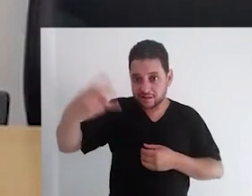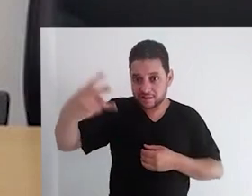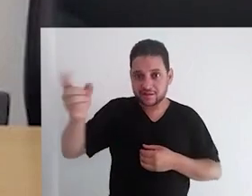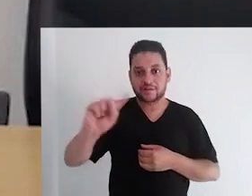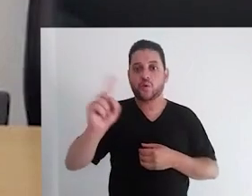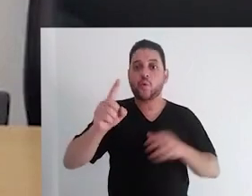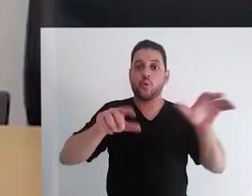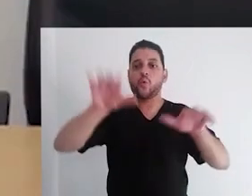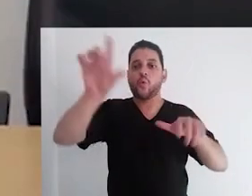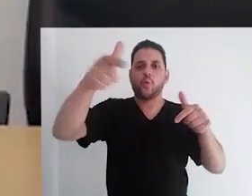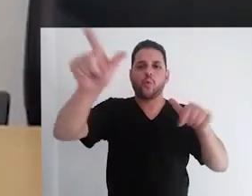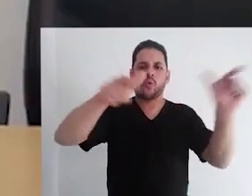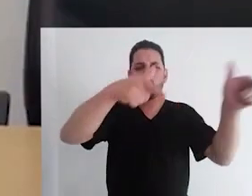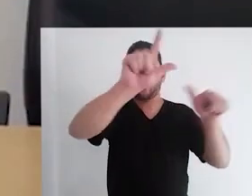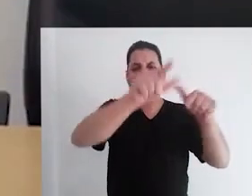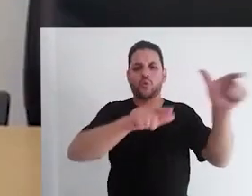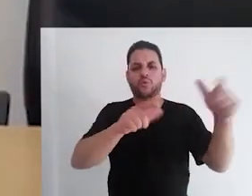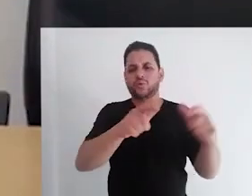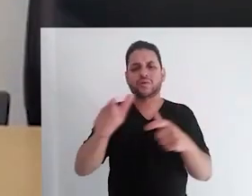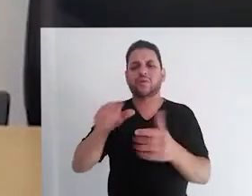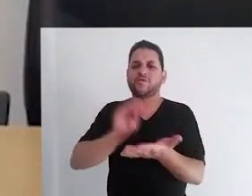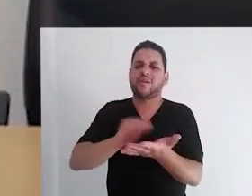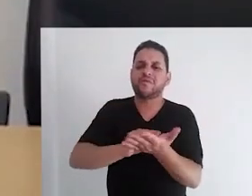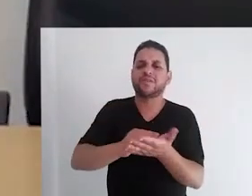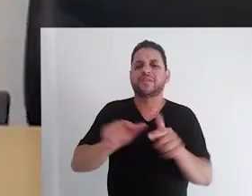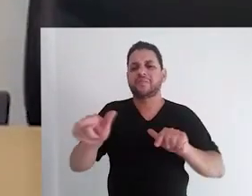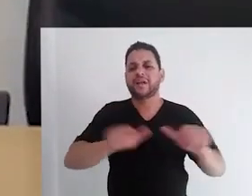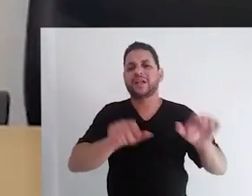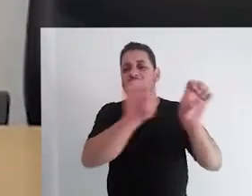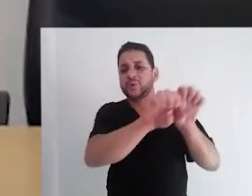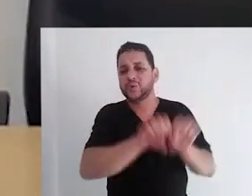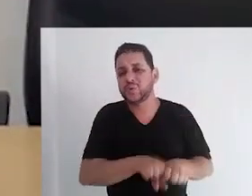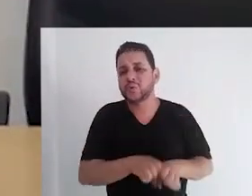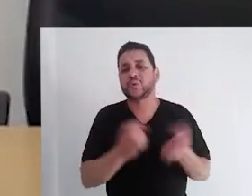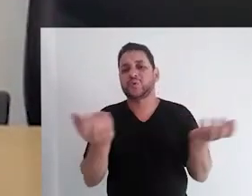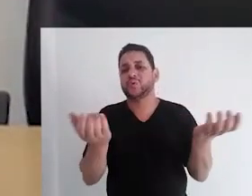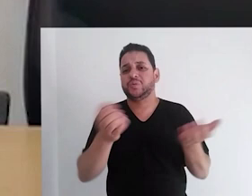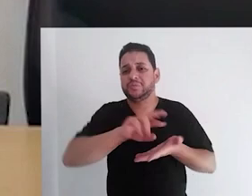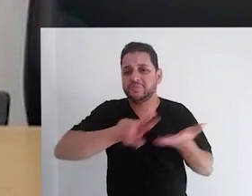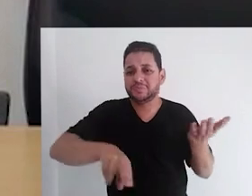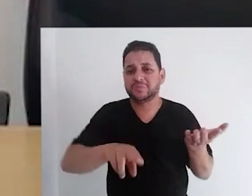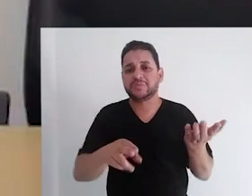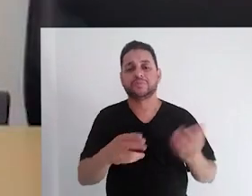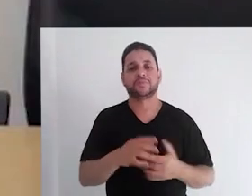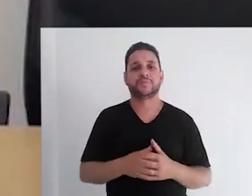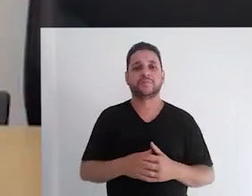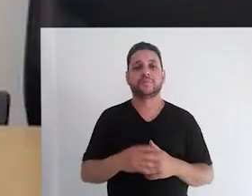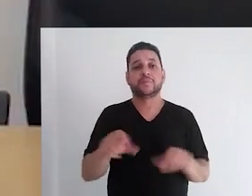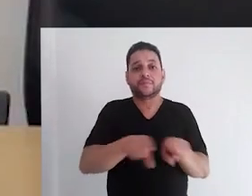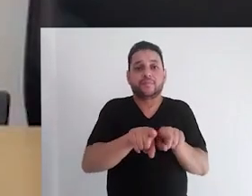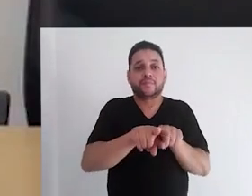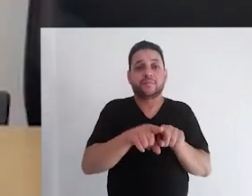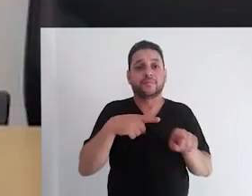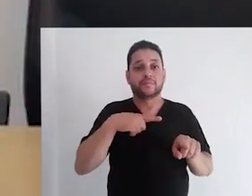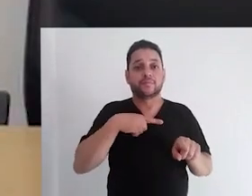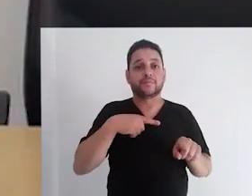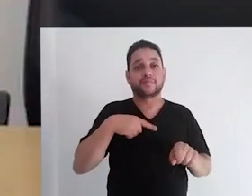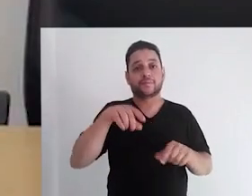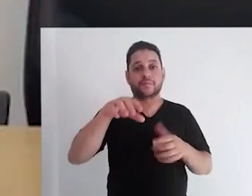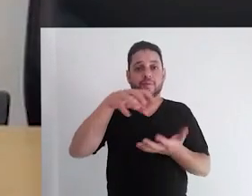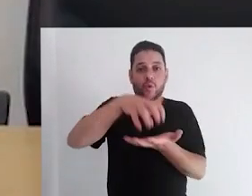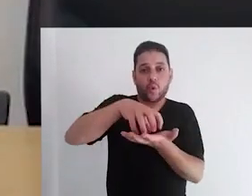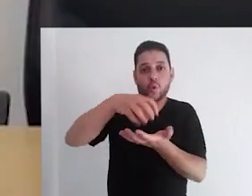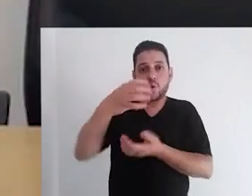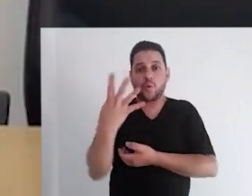pela falta de servidores, estrutura mínima, vários motivos objetivos. E aí existe essa vertente dos núcleos